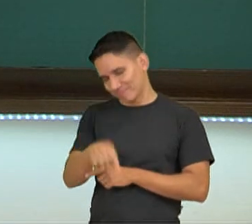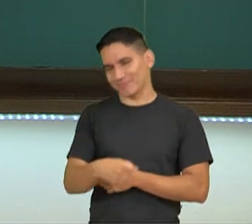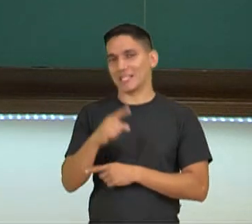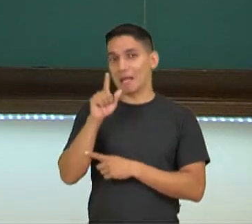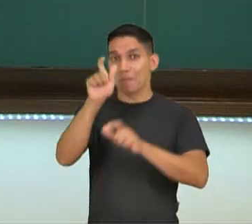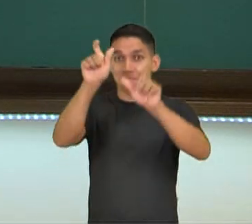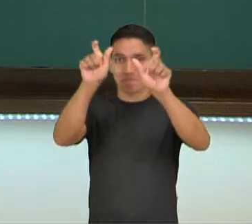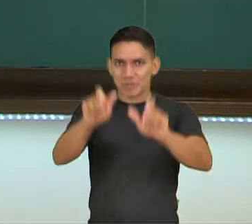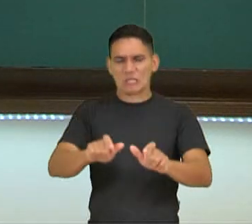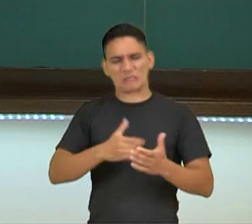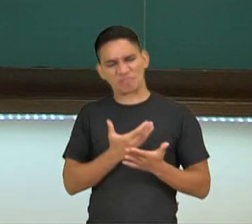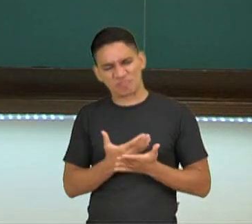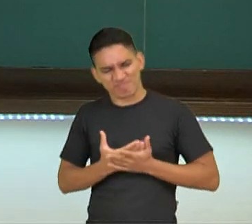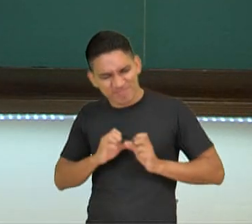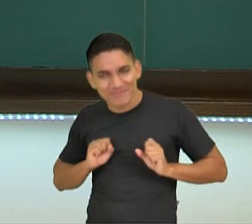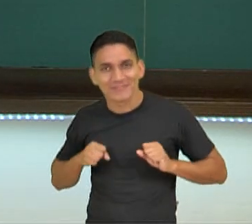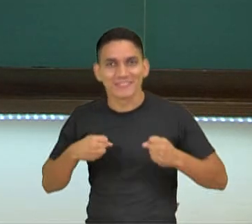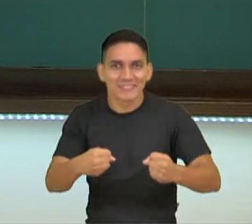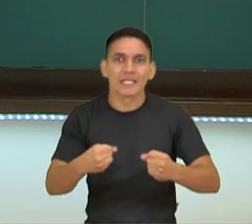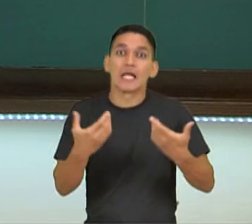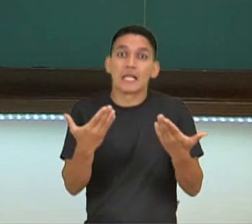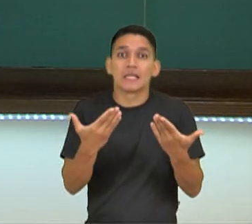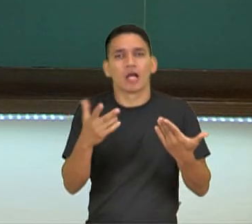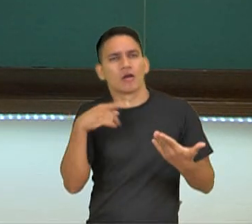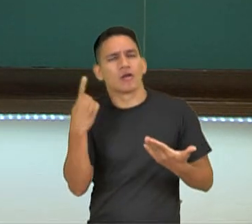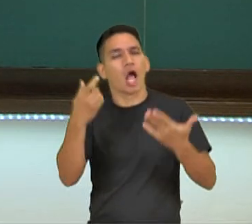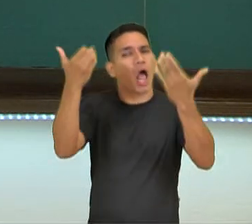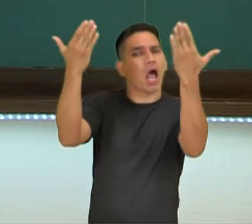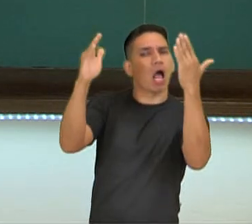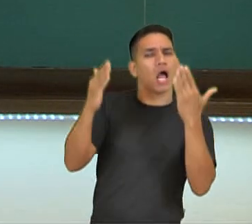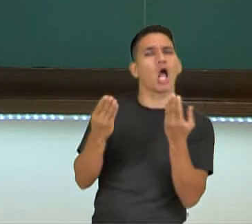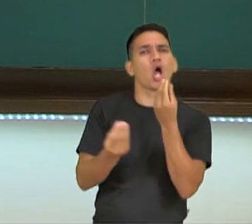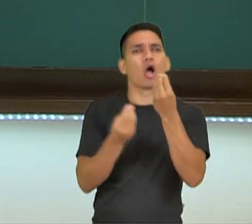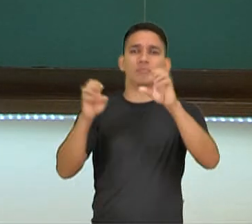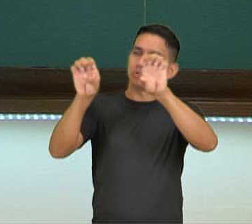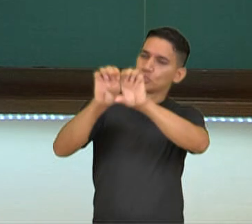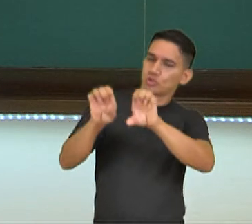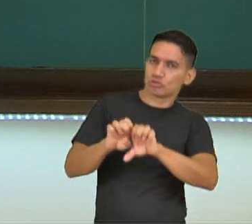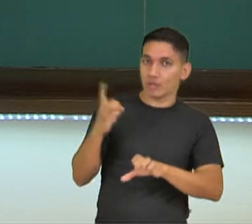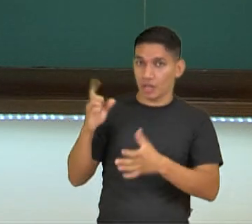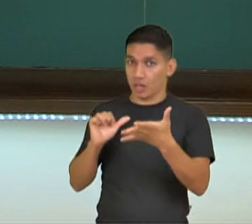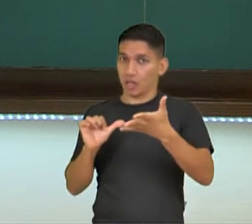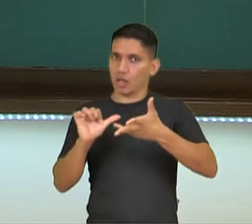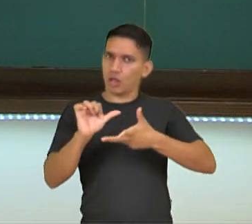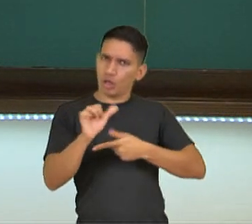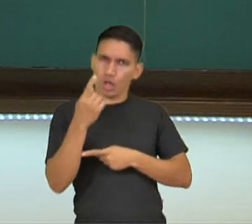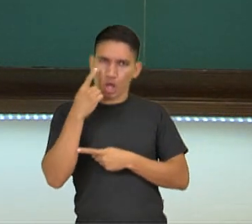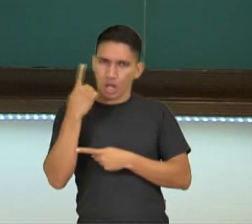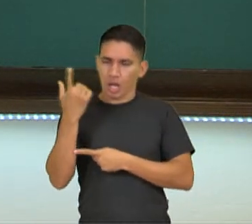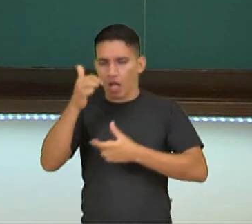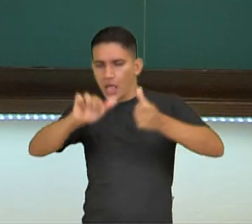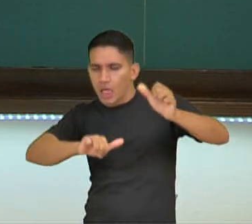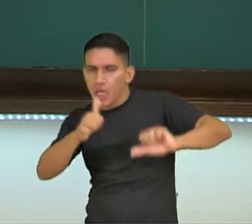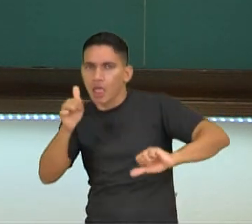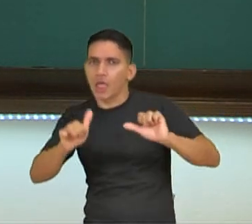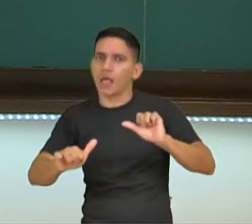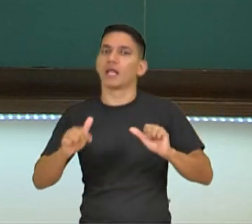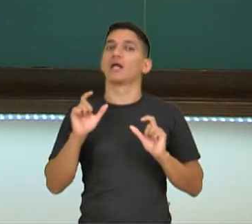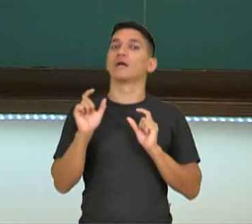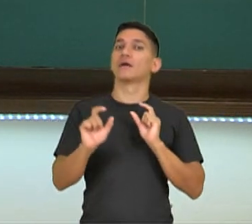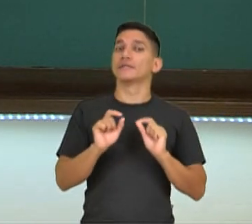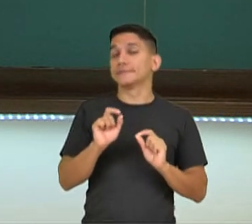pessoa muito dedicada. Então, vamos analisar a estrutura dessa substânciazinha química